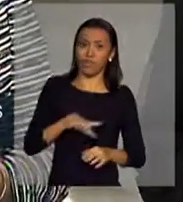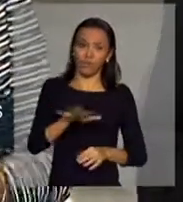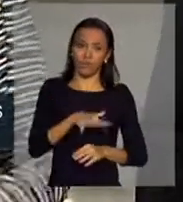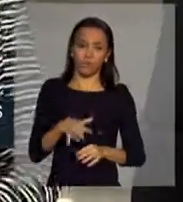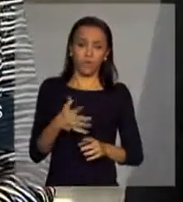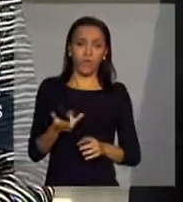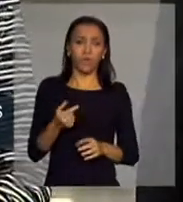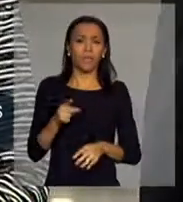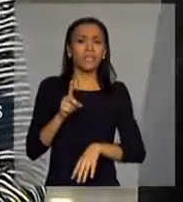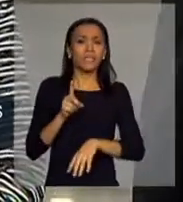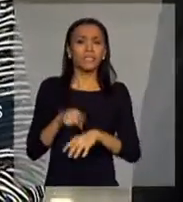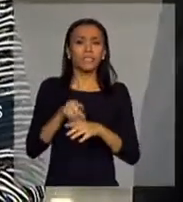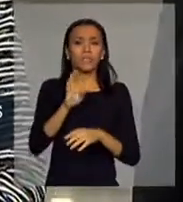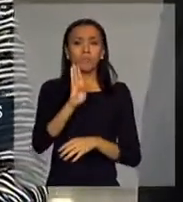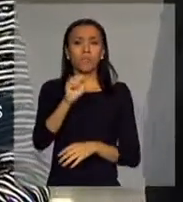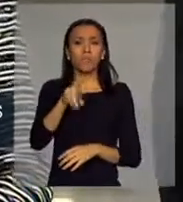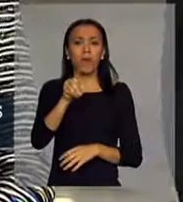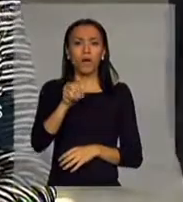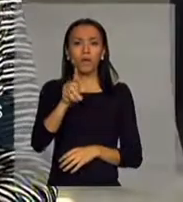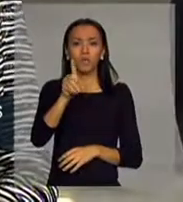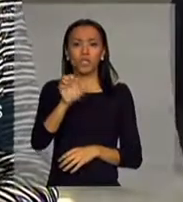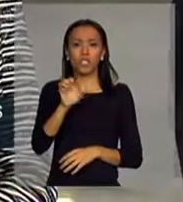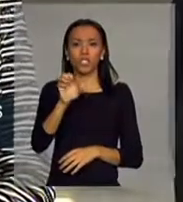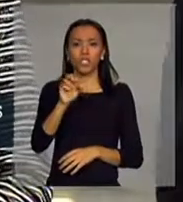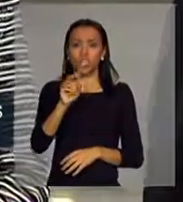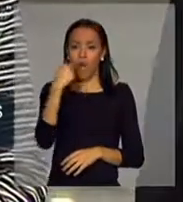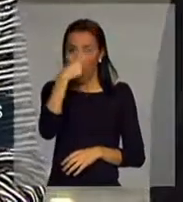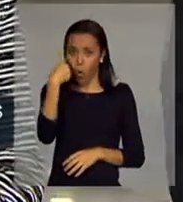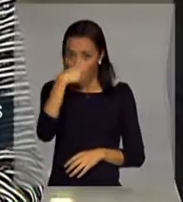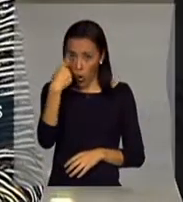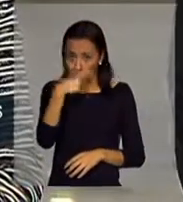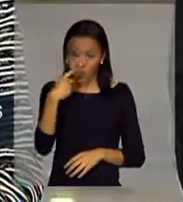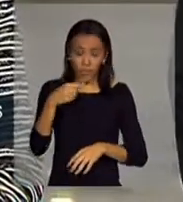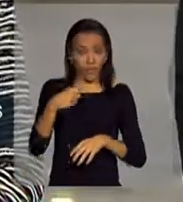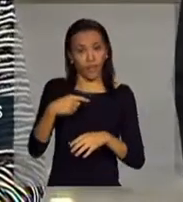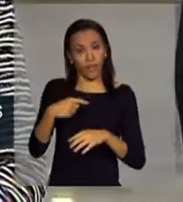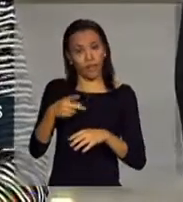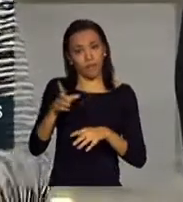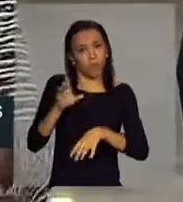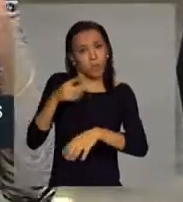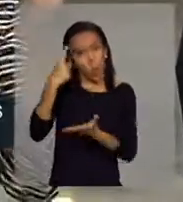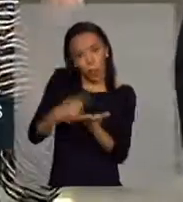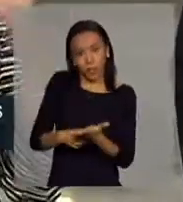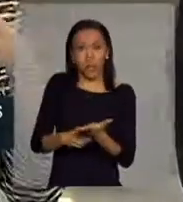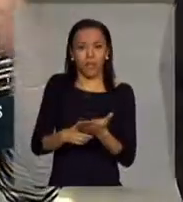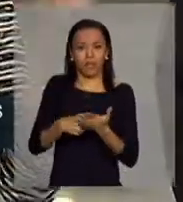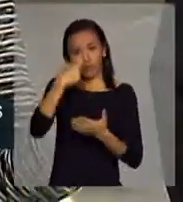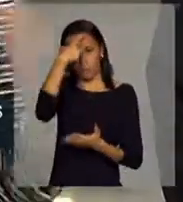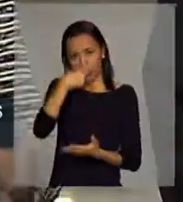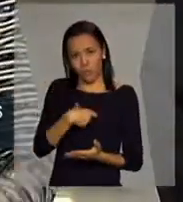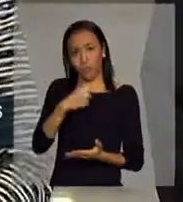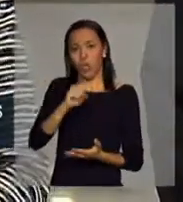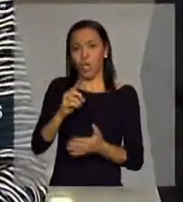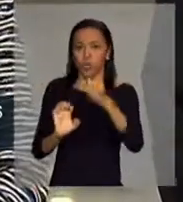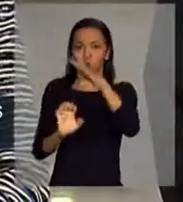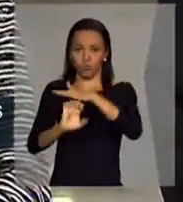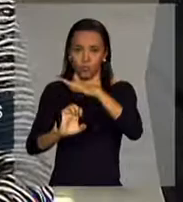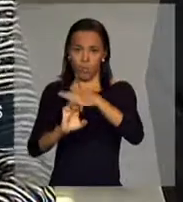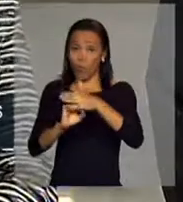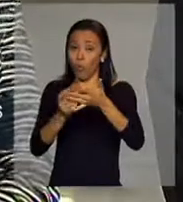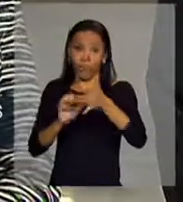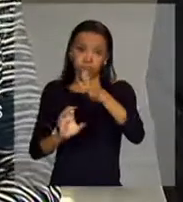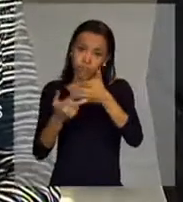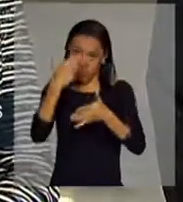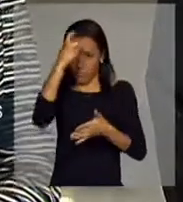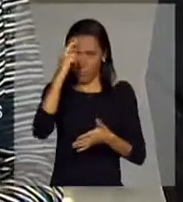horas é infinito? É pagável? Isso aí vai ficar a cargo do patrão e do empregado? Ele vai ser uma compensação dentro de um período de